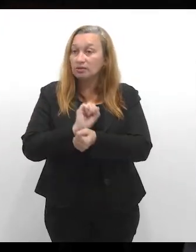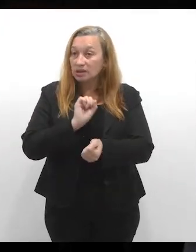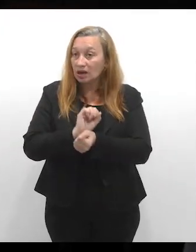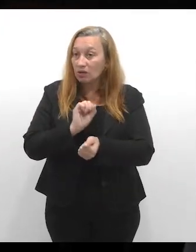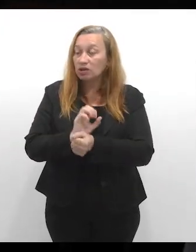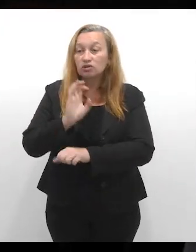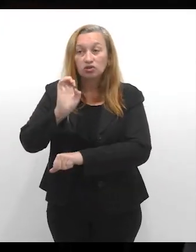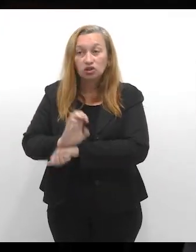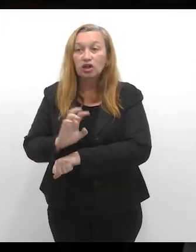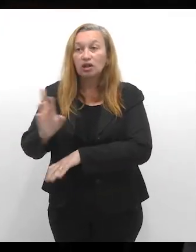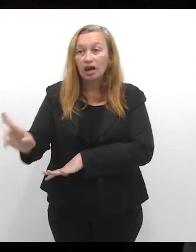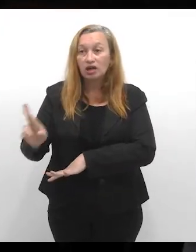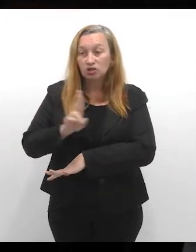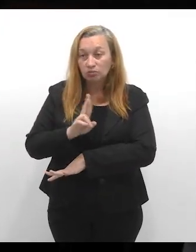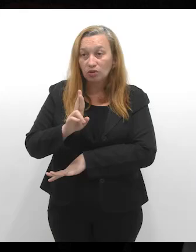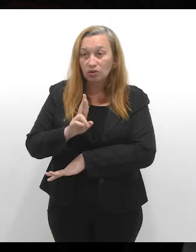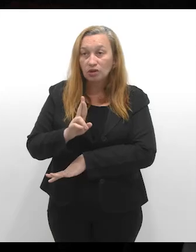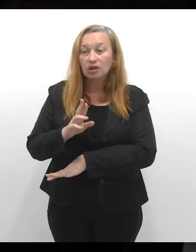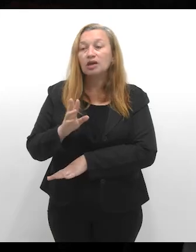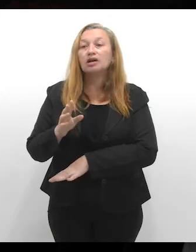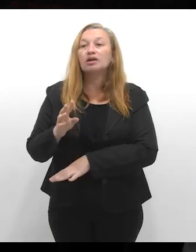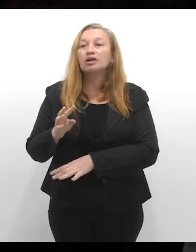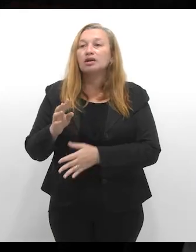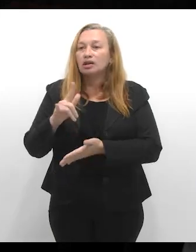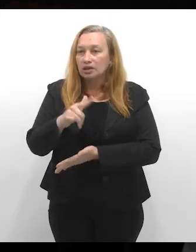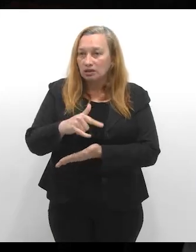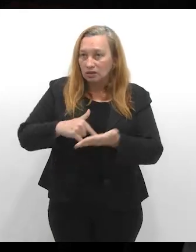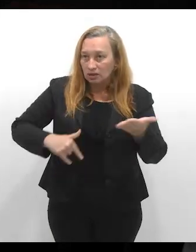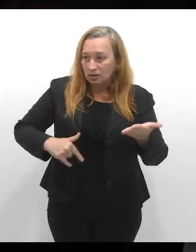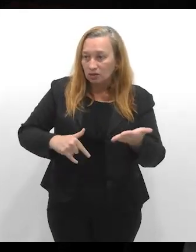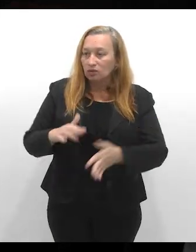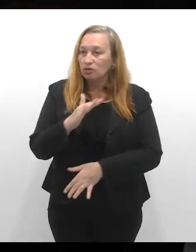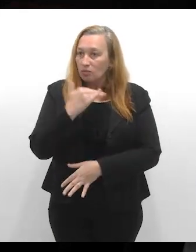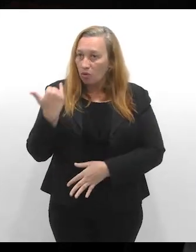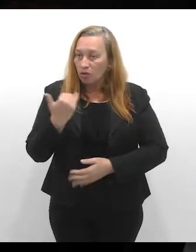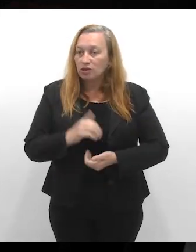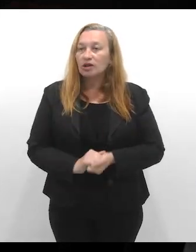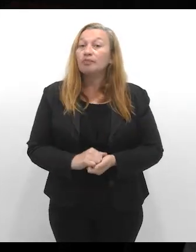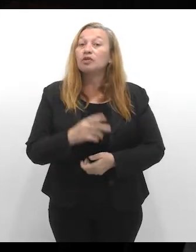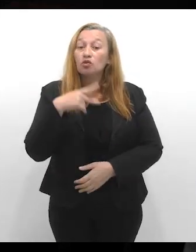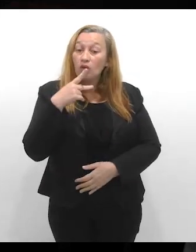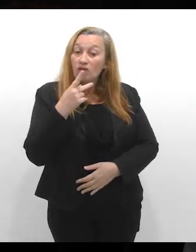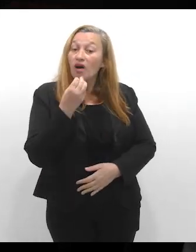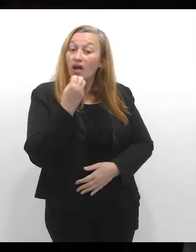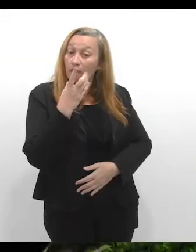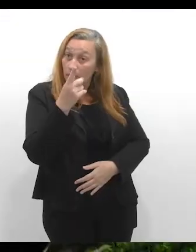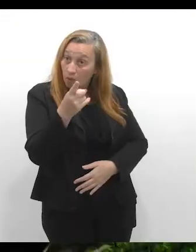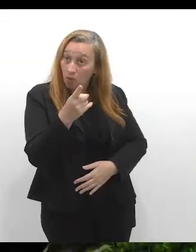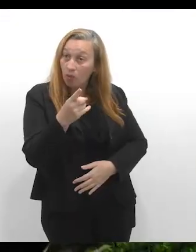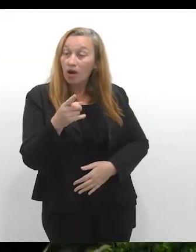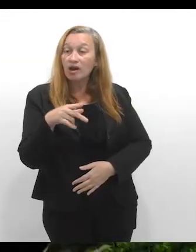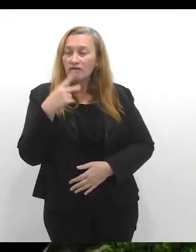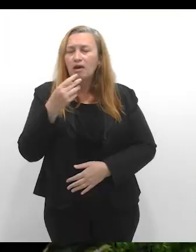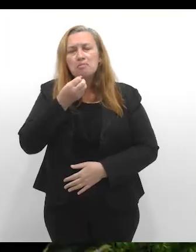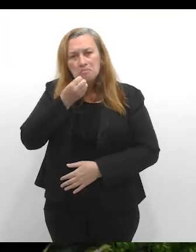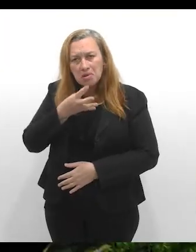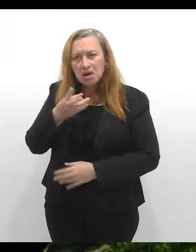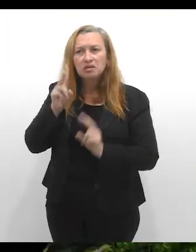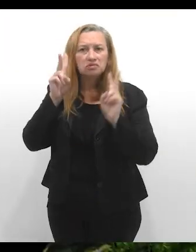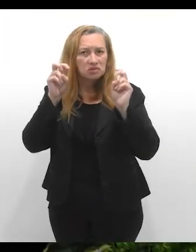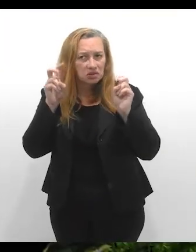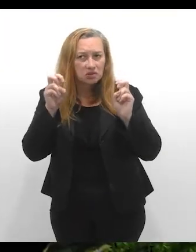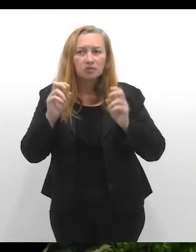uma resposta. Igual a gente está esperando do Estado a resposta do atestado de óbito. Então, Rosângela, sua fala é